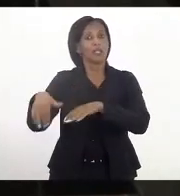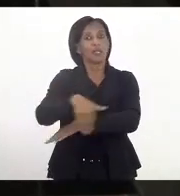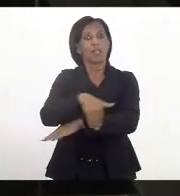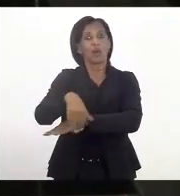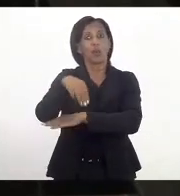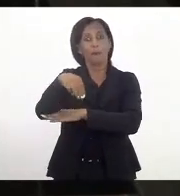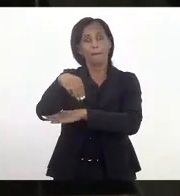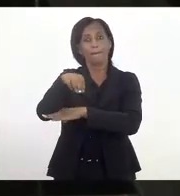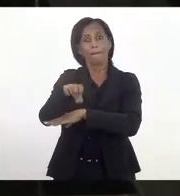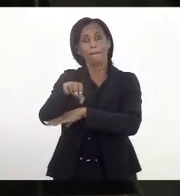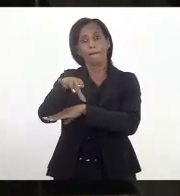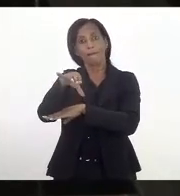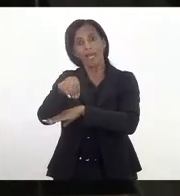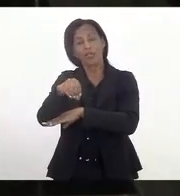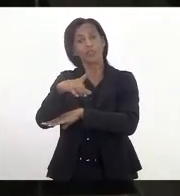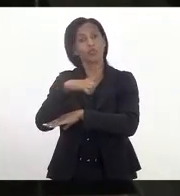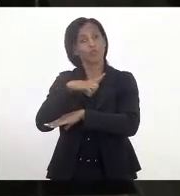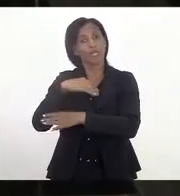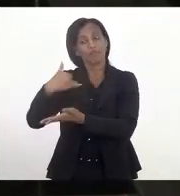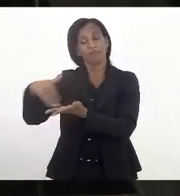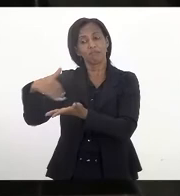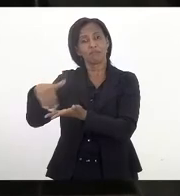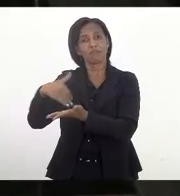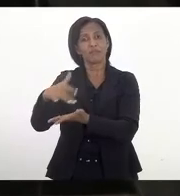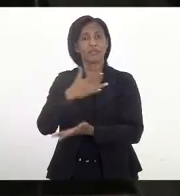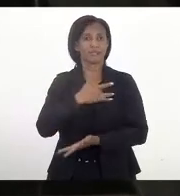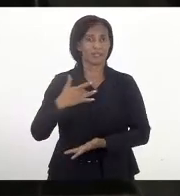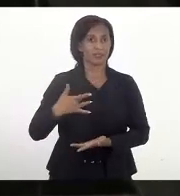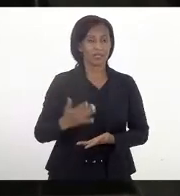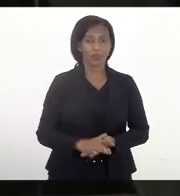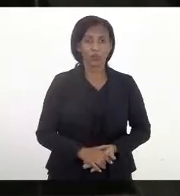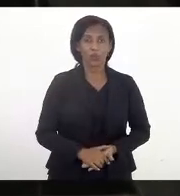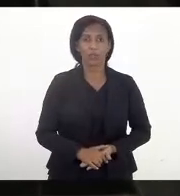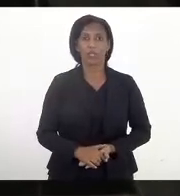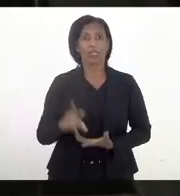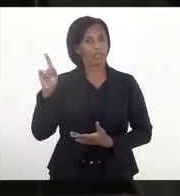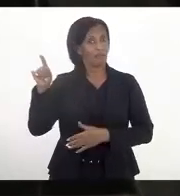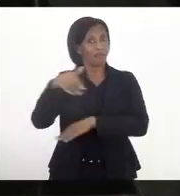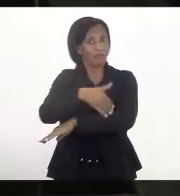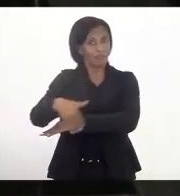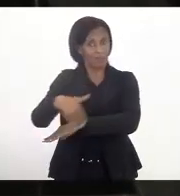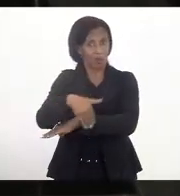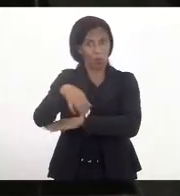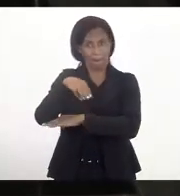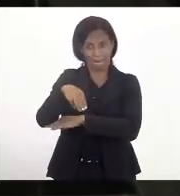e tem a secretaria de saúde e ir na Rua México